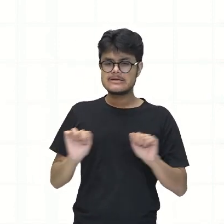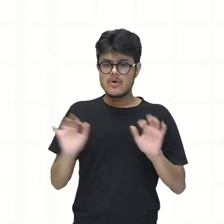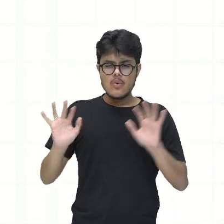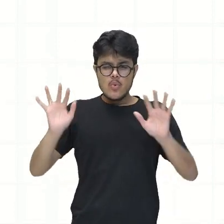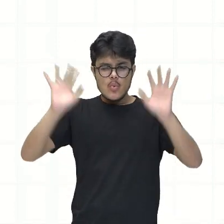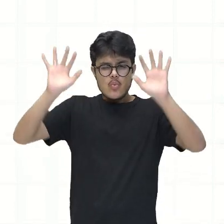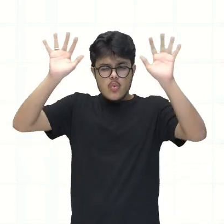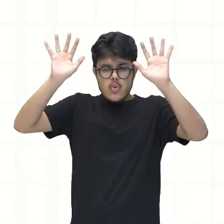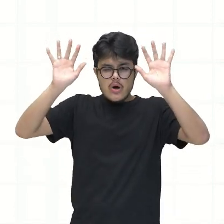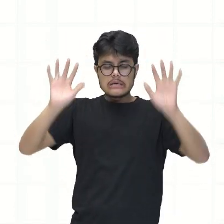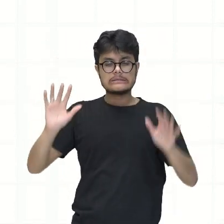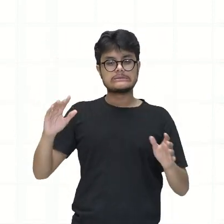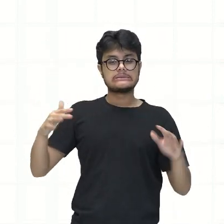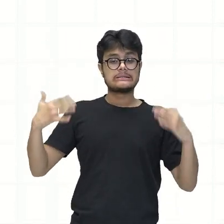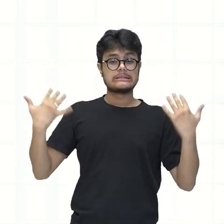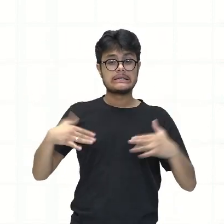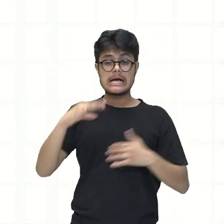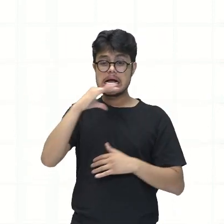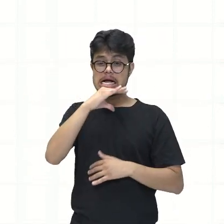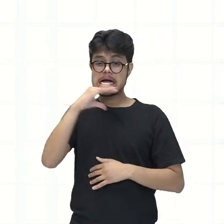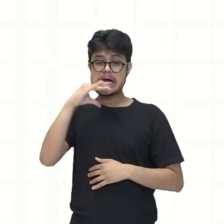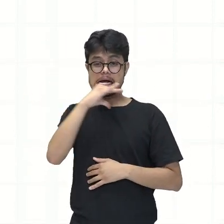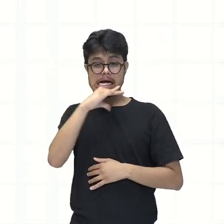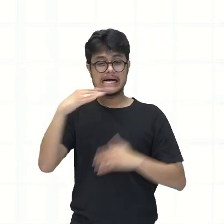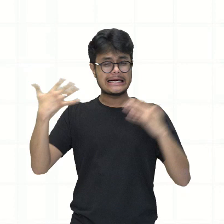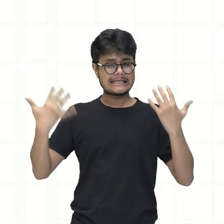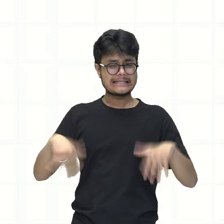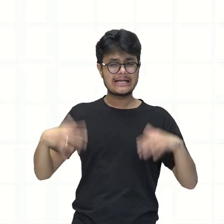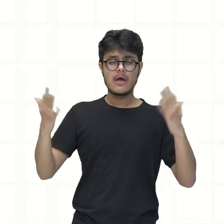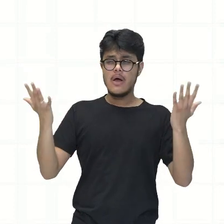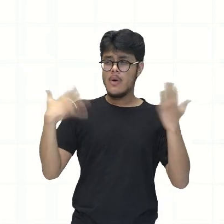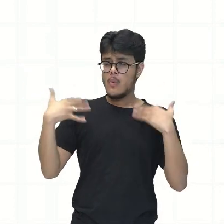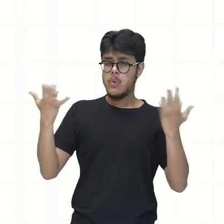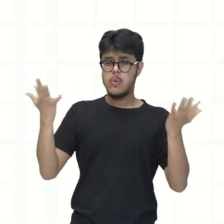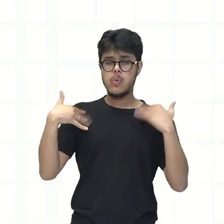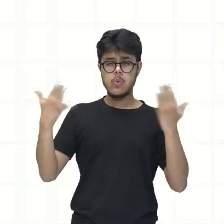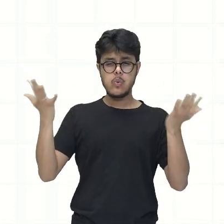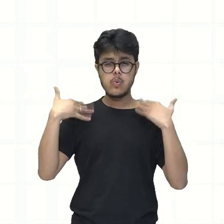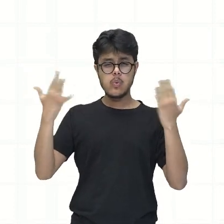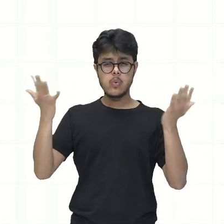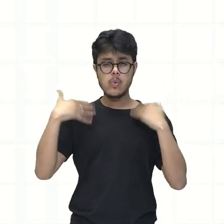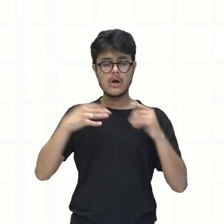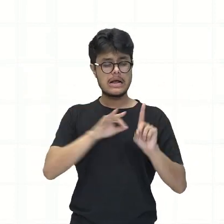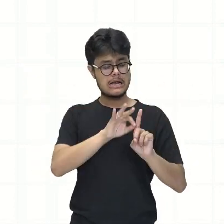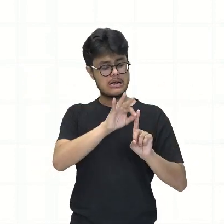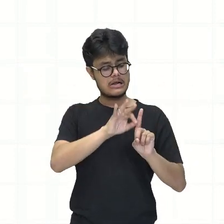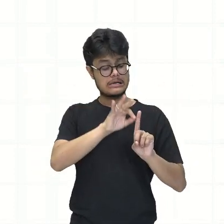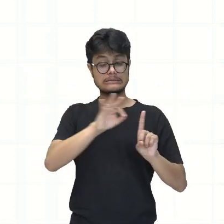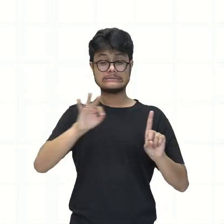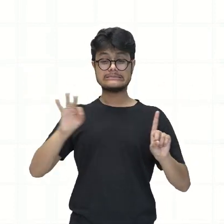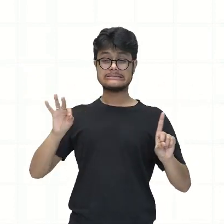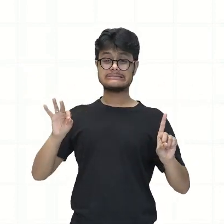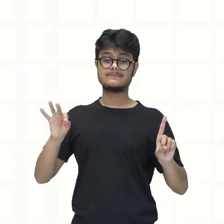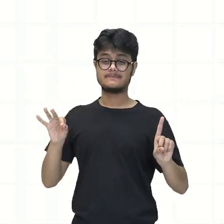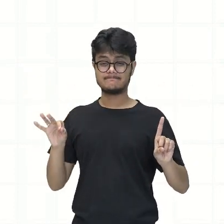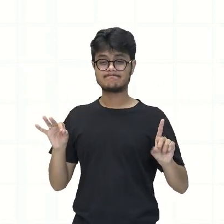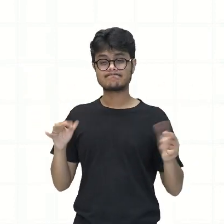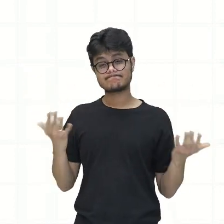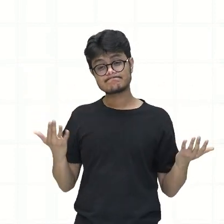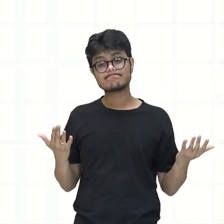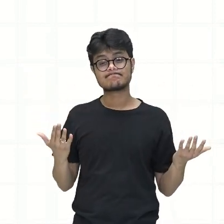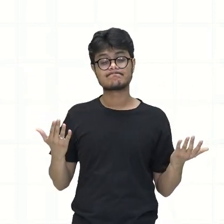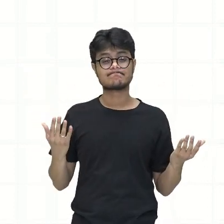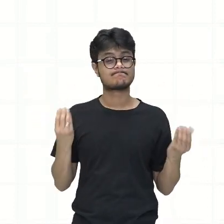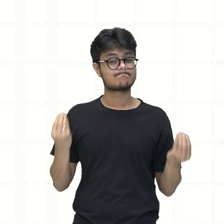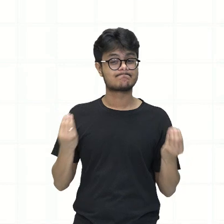emitir muitos gases, acaba que esse calor fica completamente retido